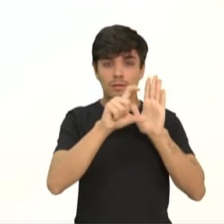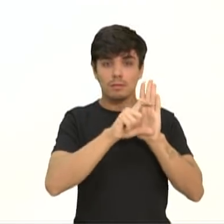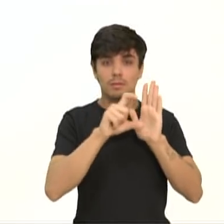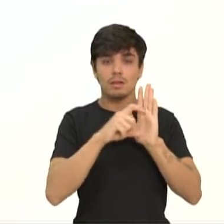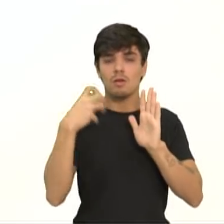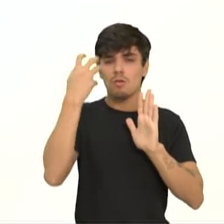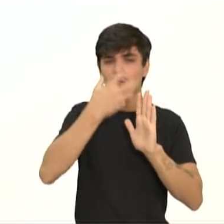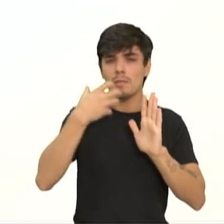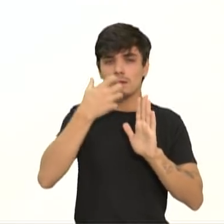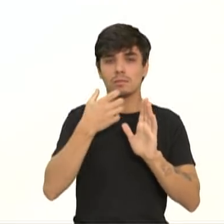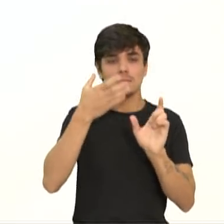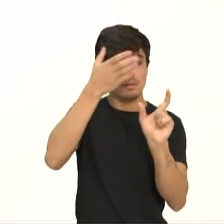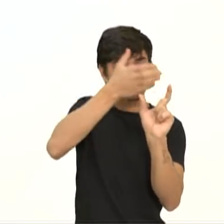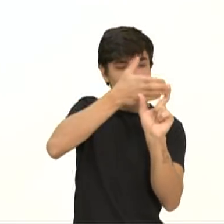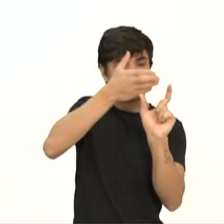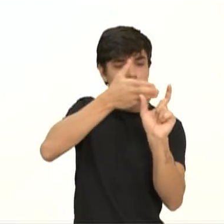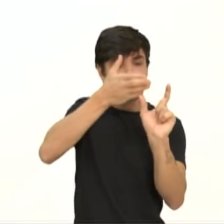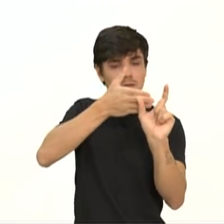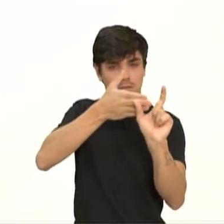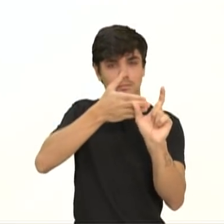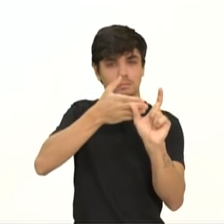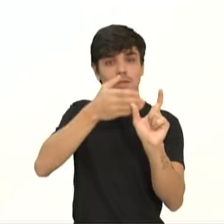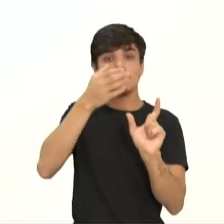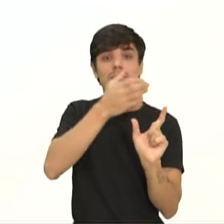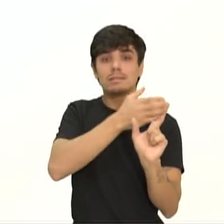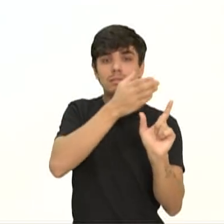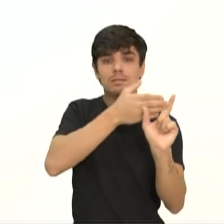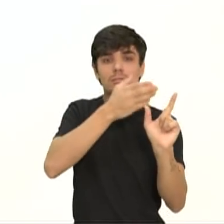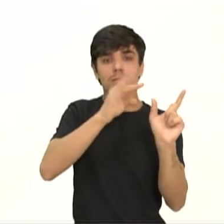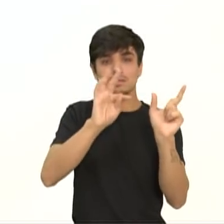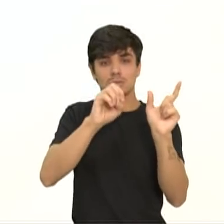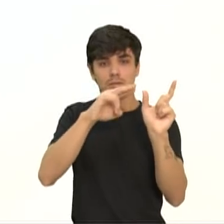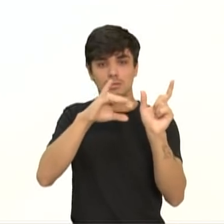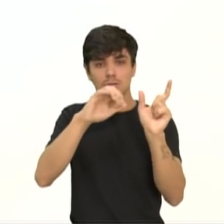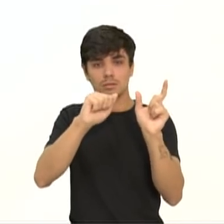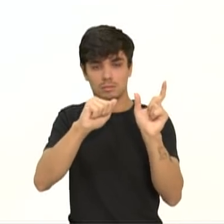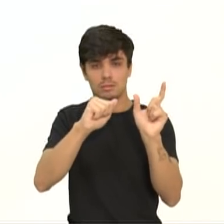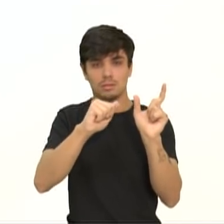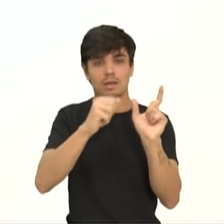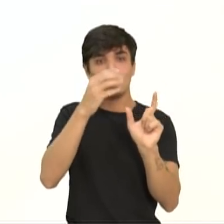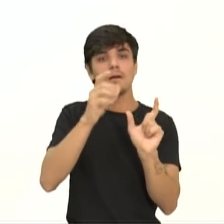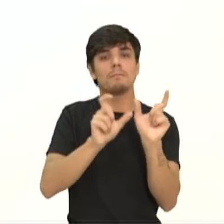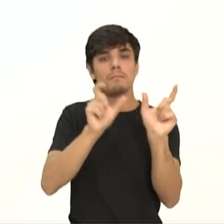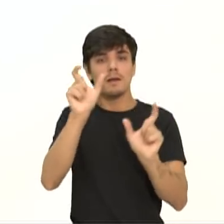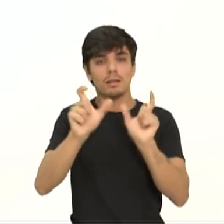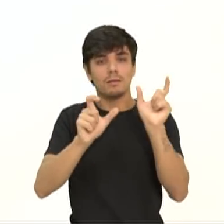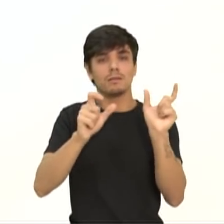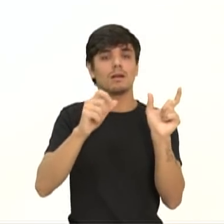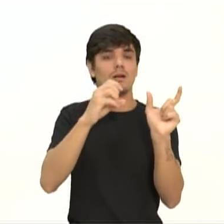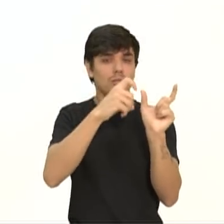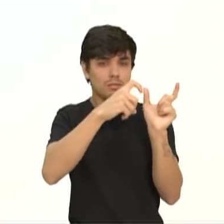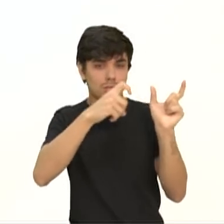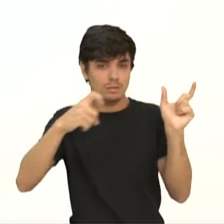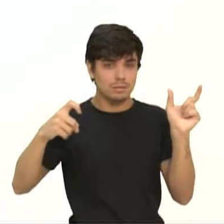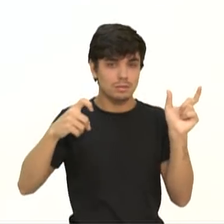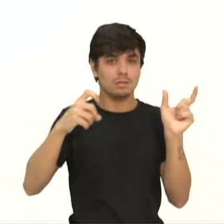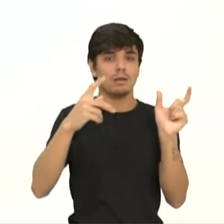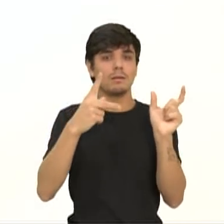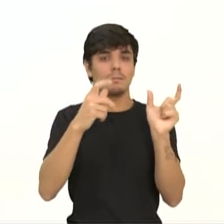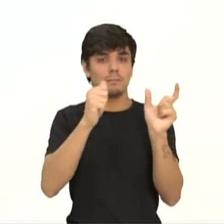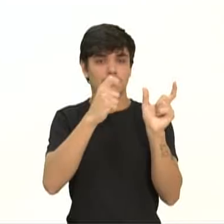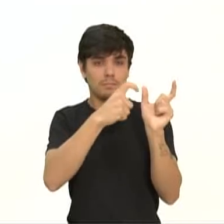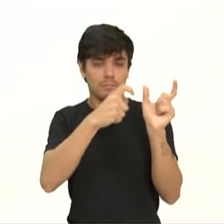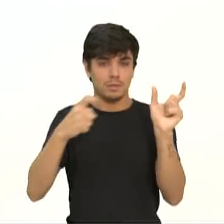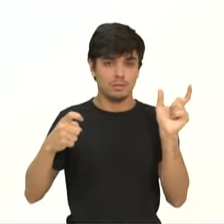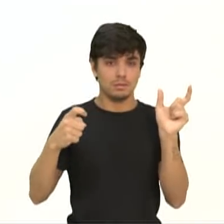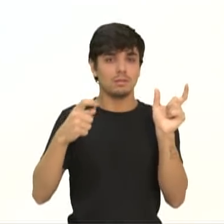de sílabas, sílabas tônicas e átonas, palavras oxítonas, paroxítonas e